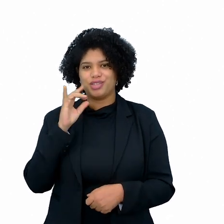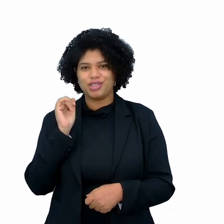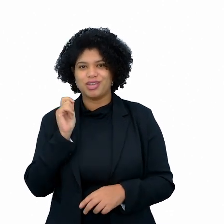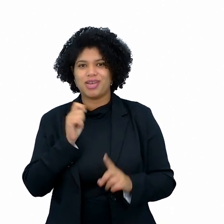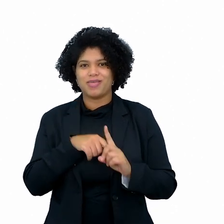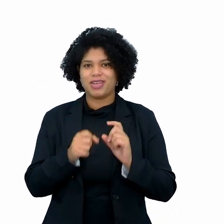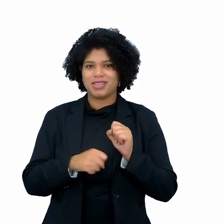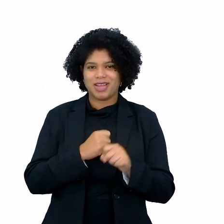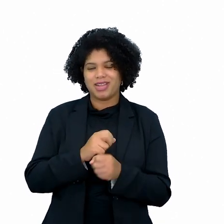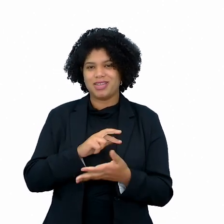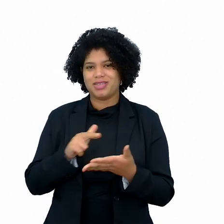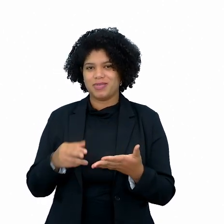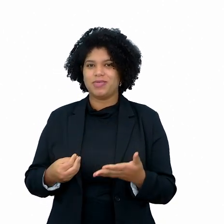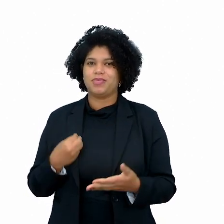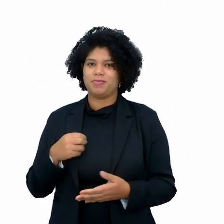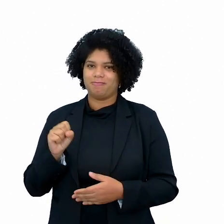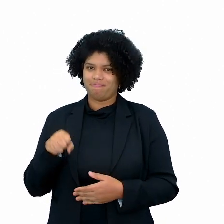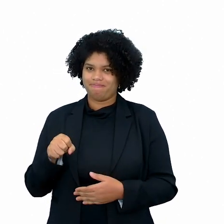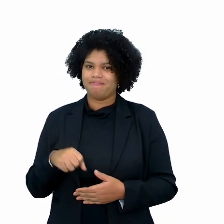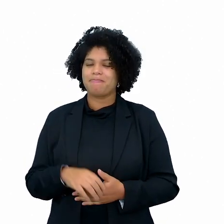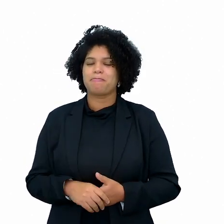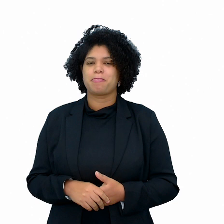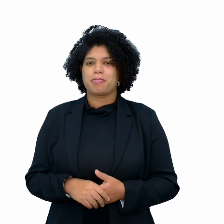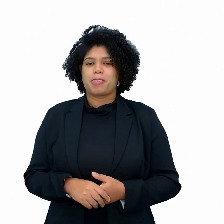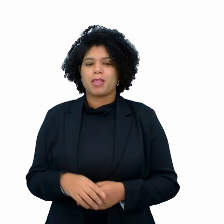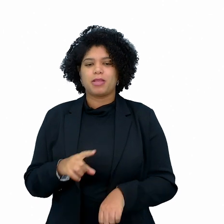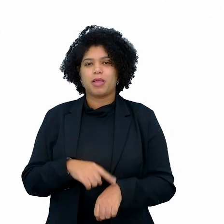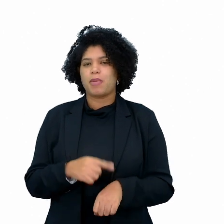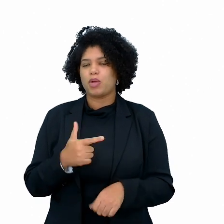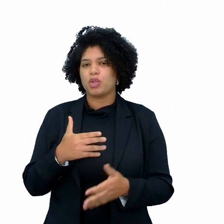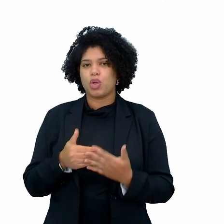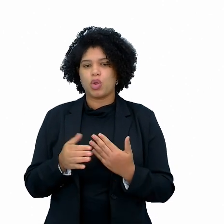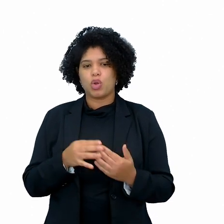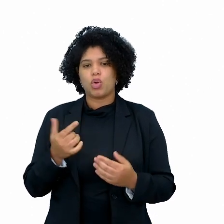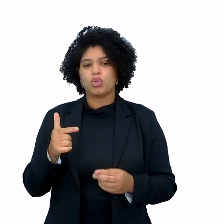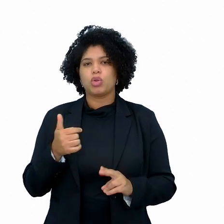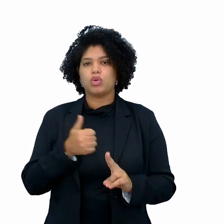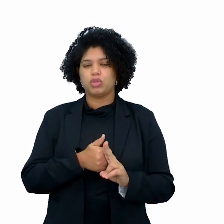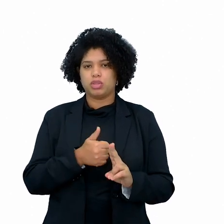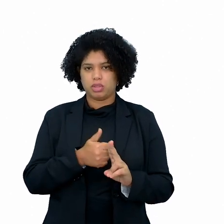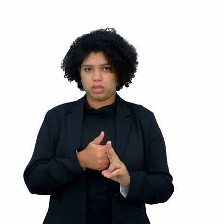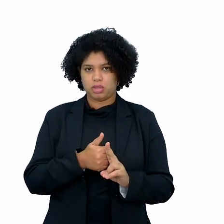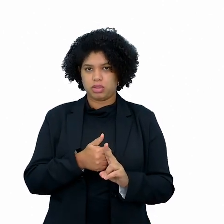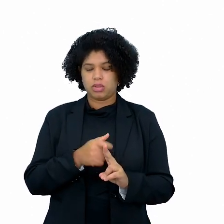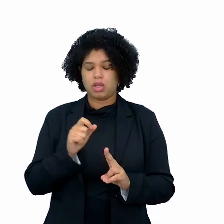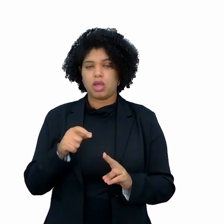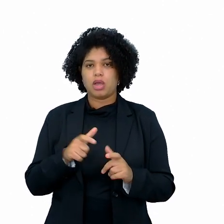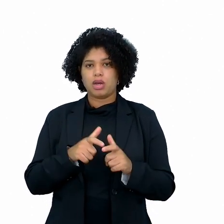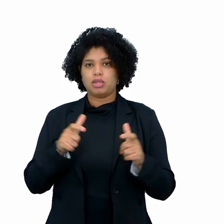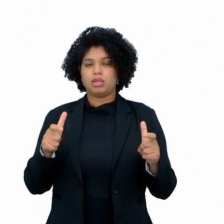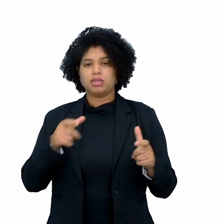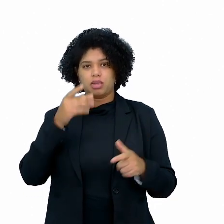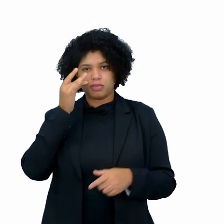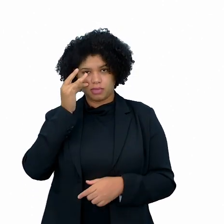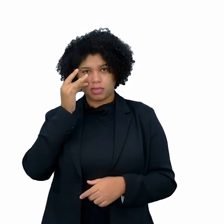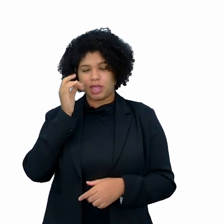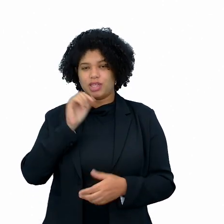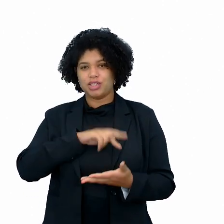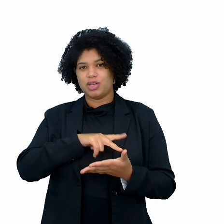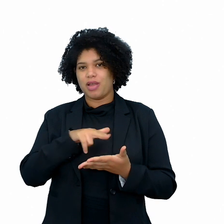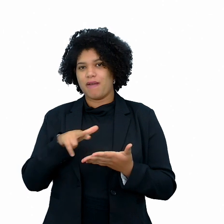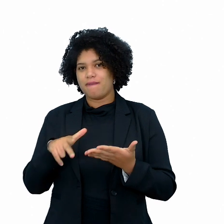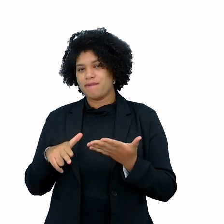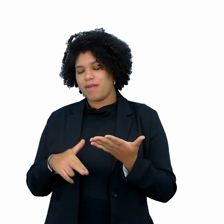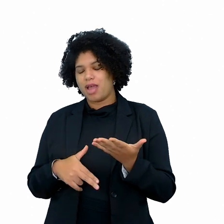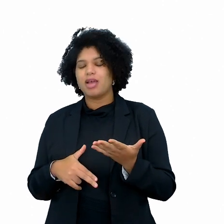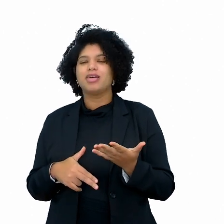isso. Então, tempo, assim como qualquer unidade de grandeza física, pode ter várias unidades de